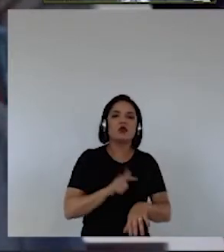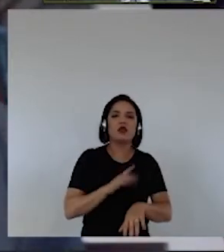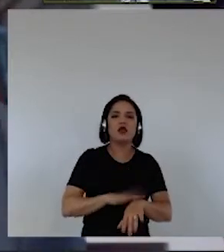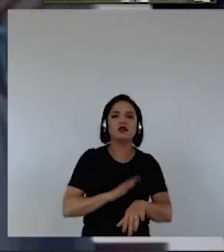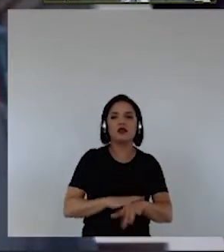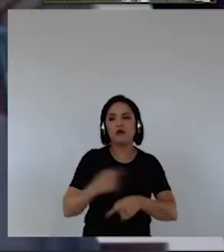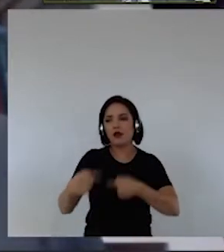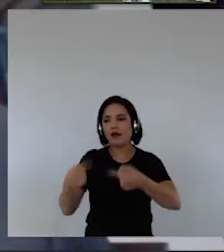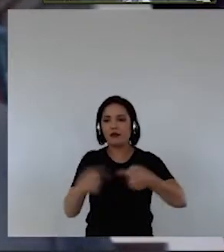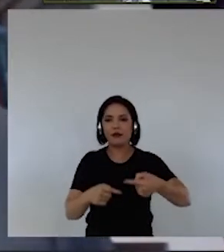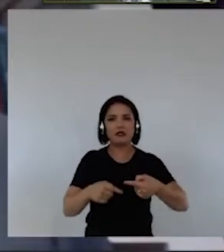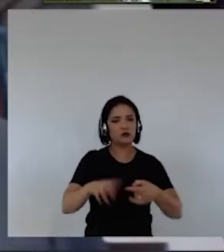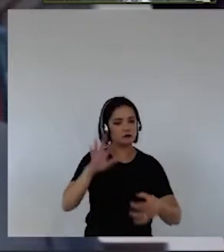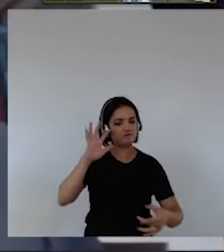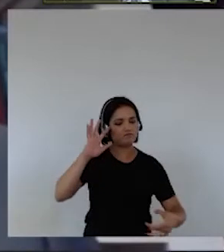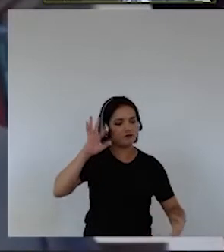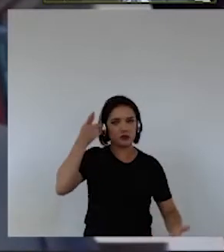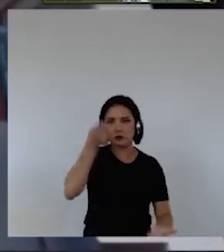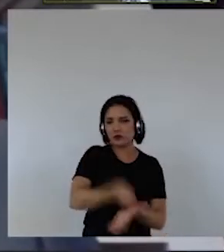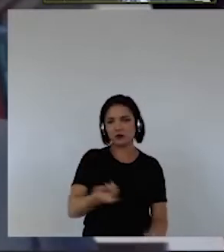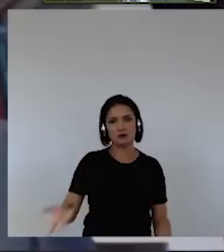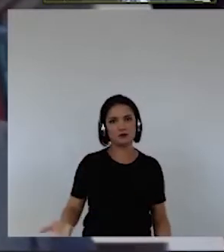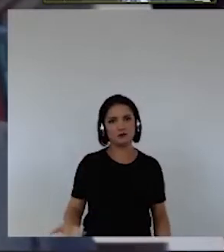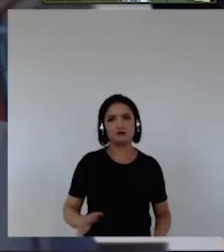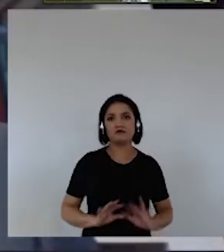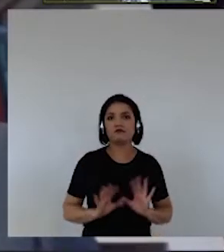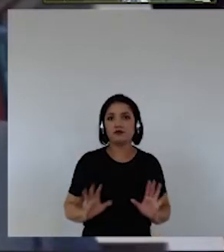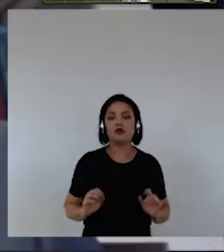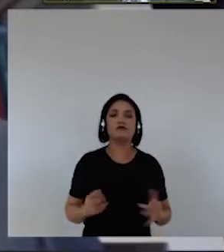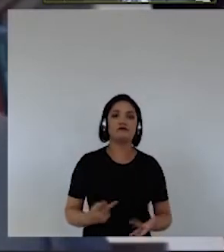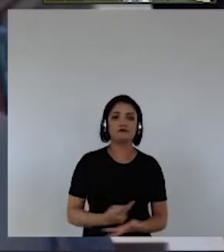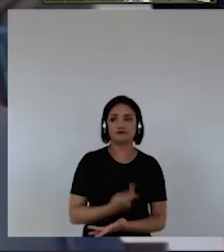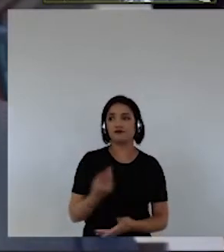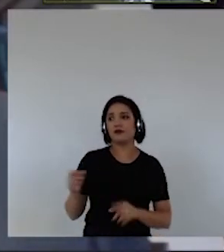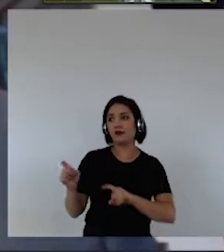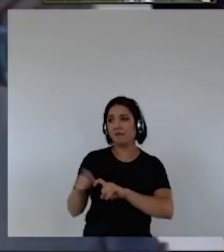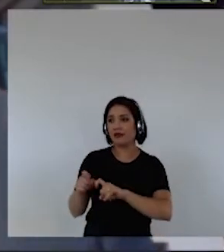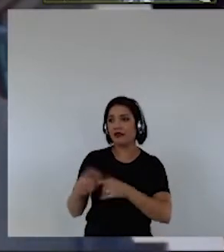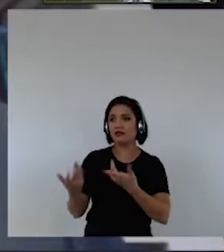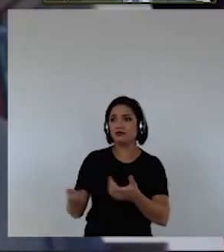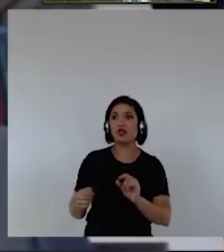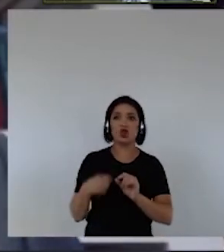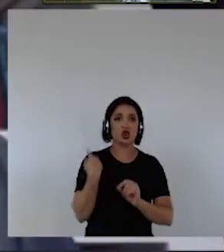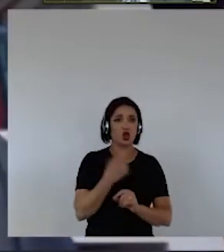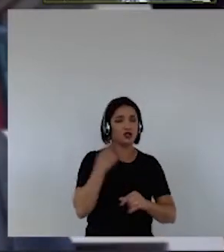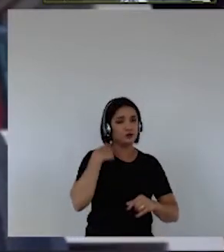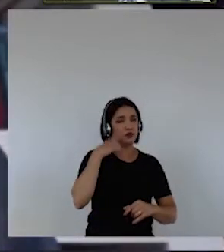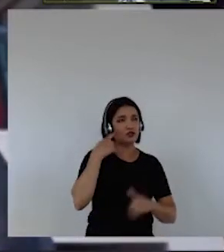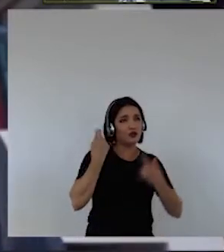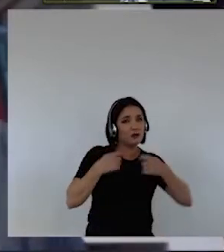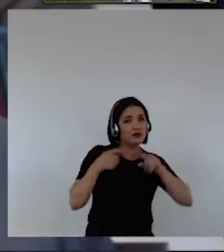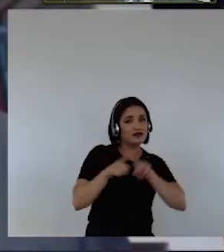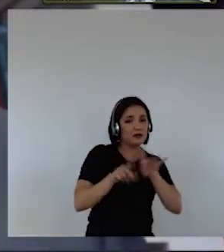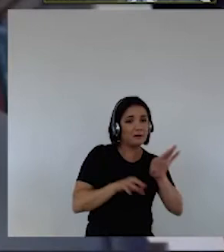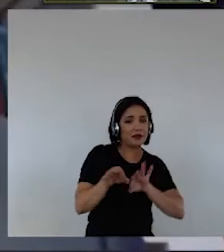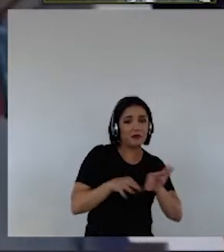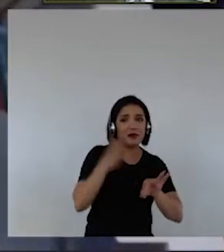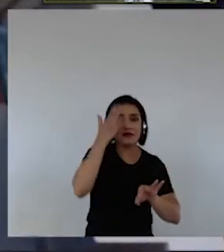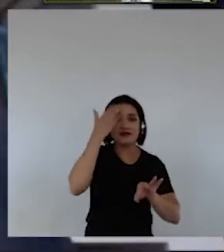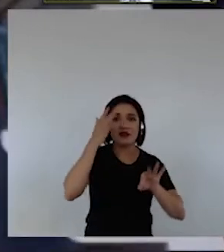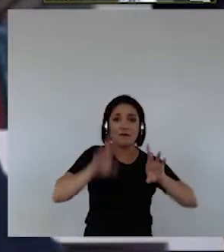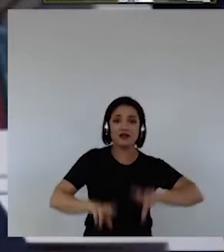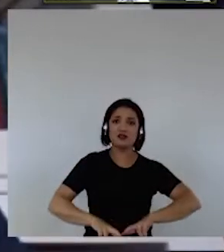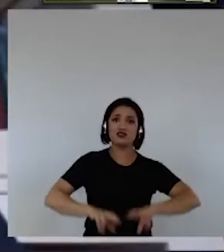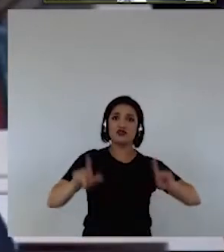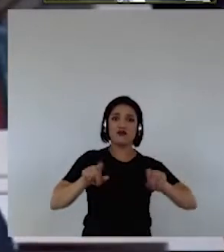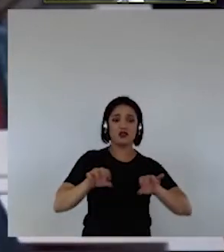dia, ou até os médios, estão sendo submetidos à arbitragem. Nós, como advogados, temos que estar preparados para enfrentar e saber a